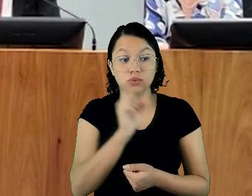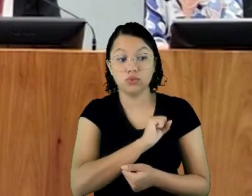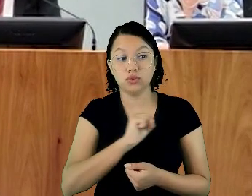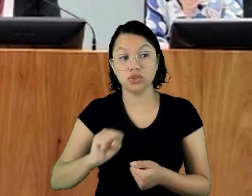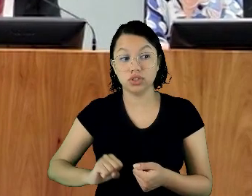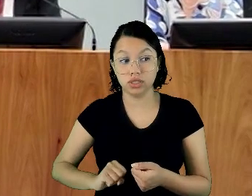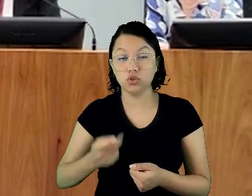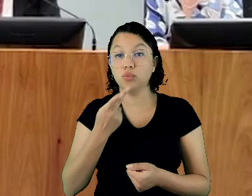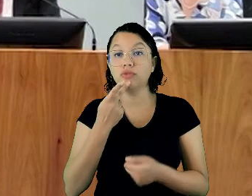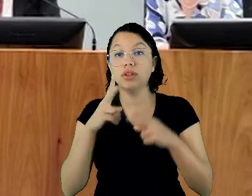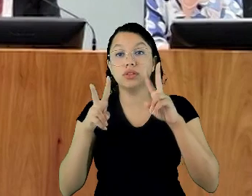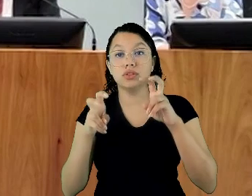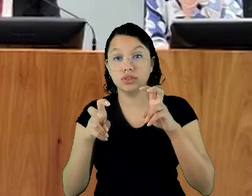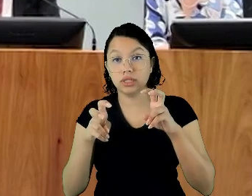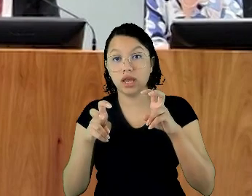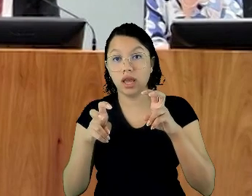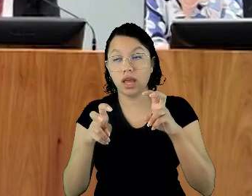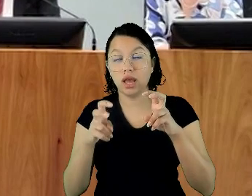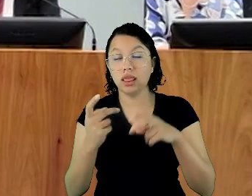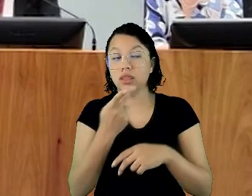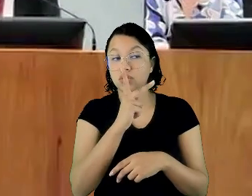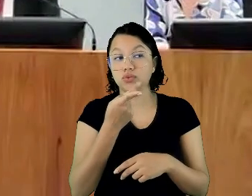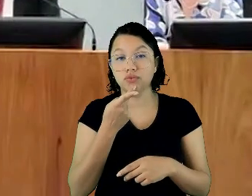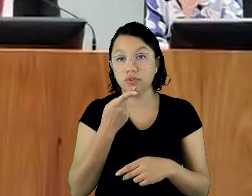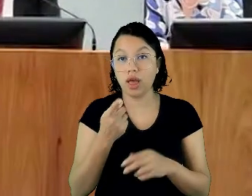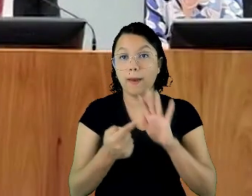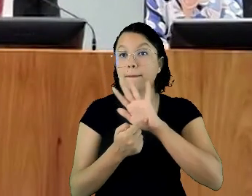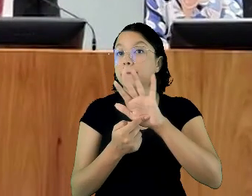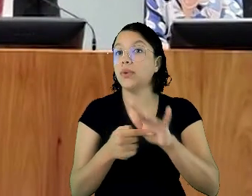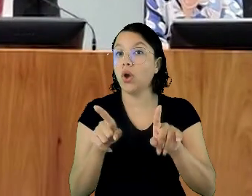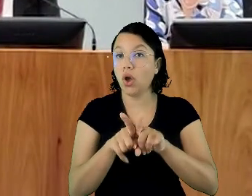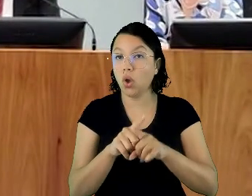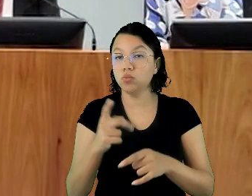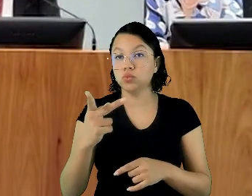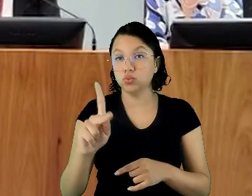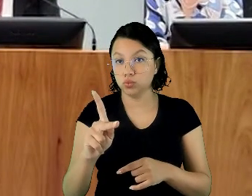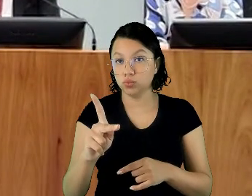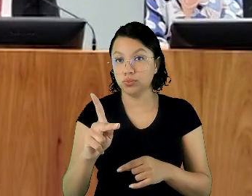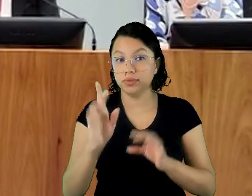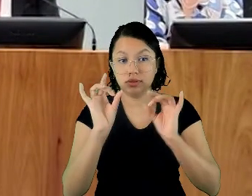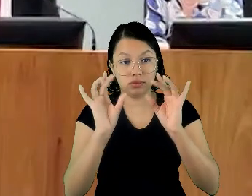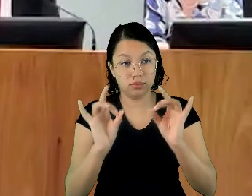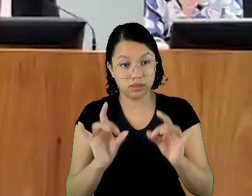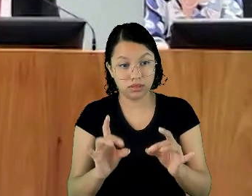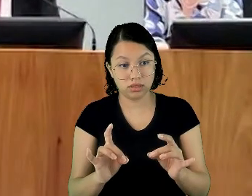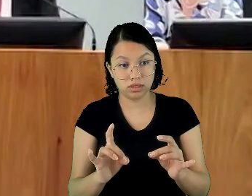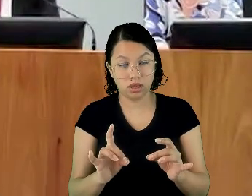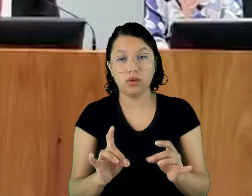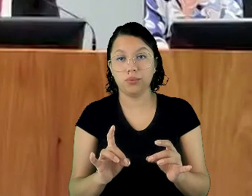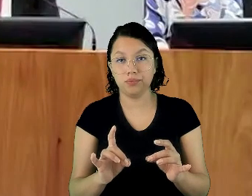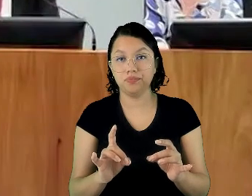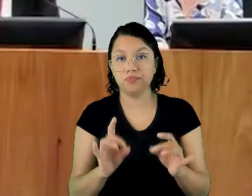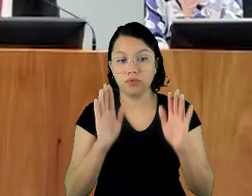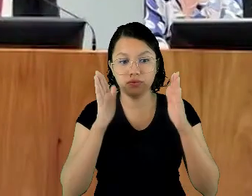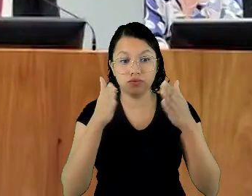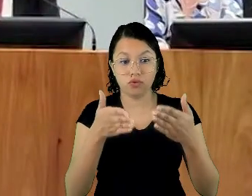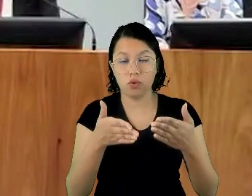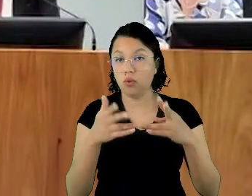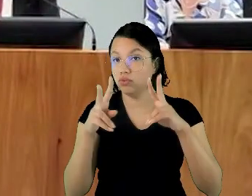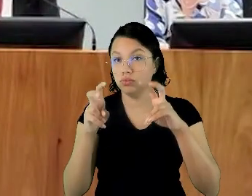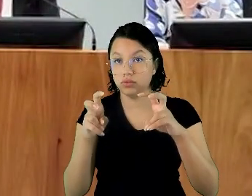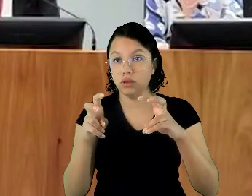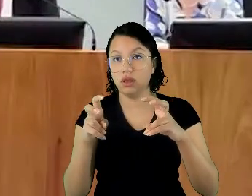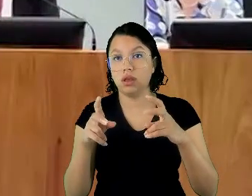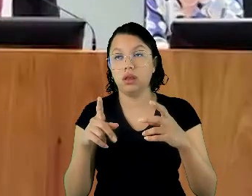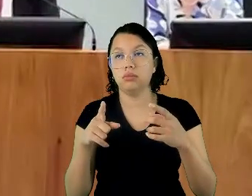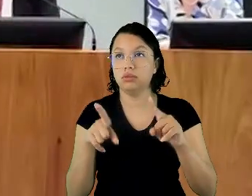fala, demonstra também a sua especial consideração pelo tema e também